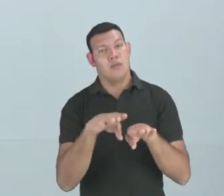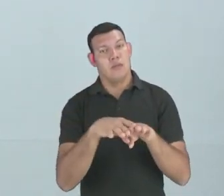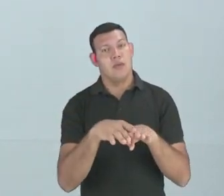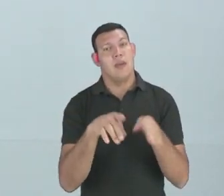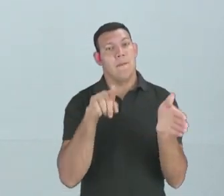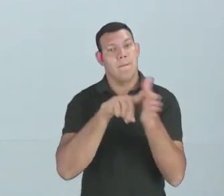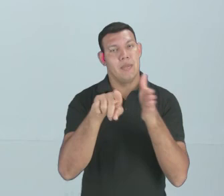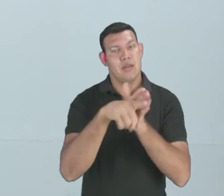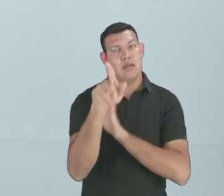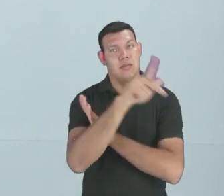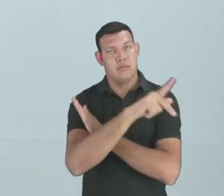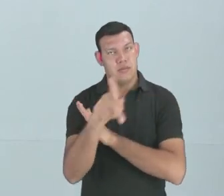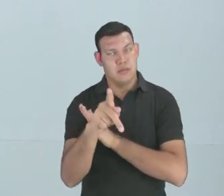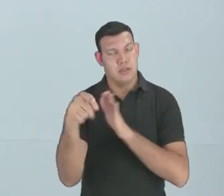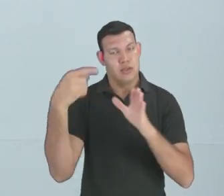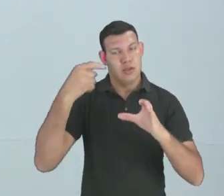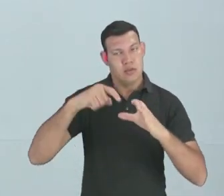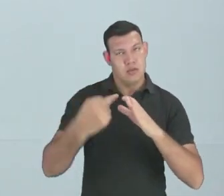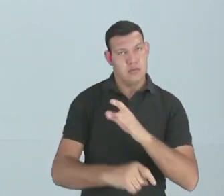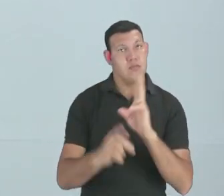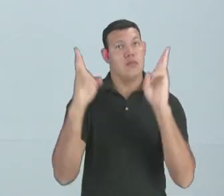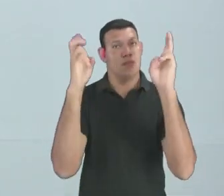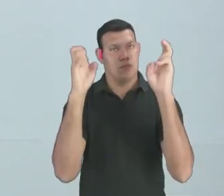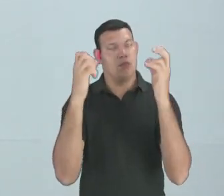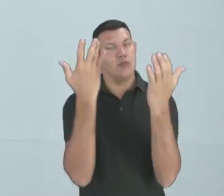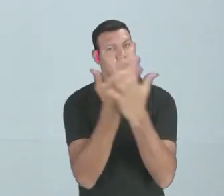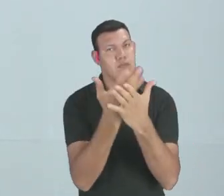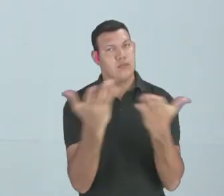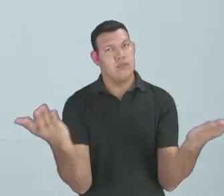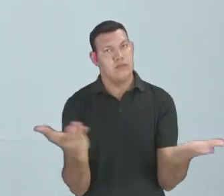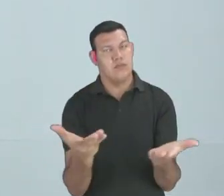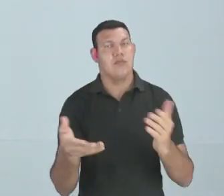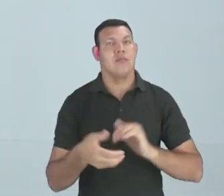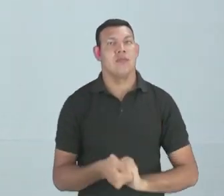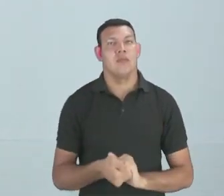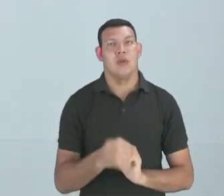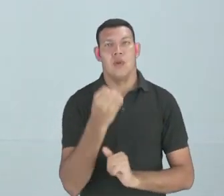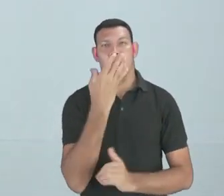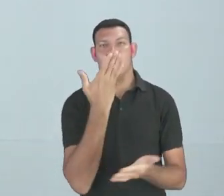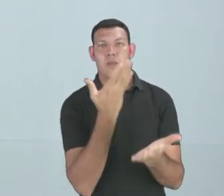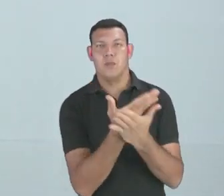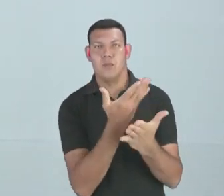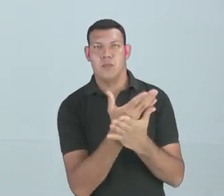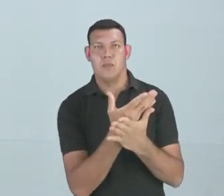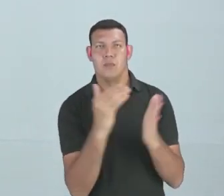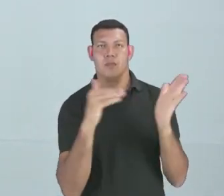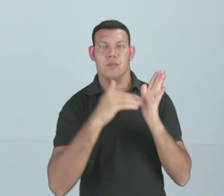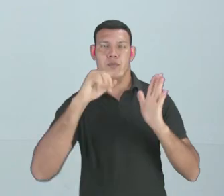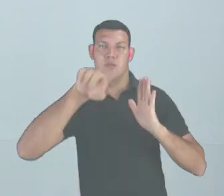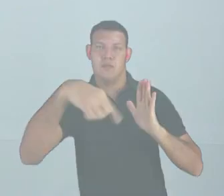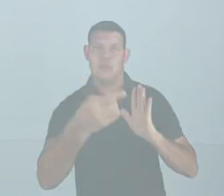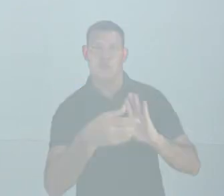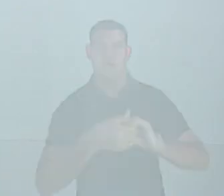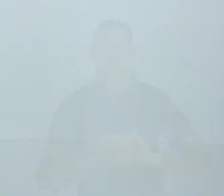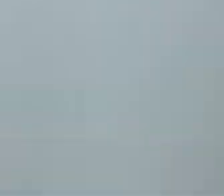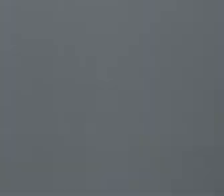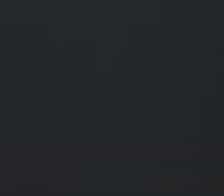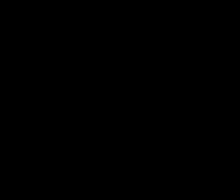professor para aprofundar sobre essa temática estudada hoje. Bons estudos e até a próxima!